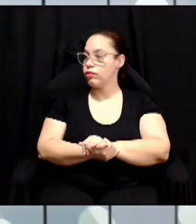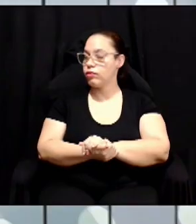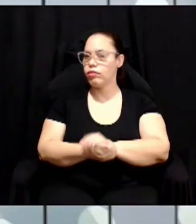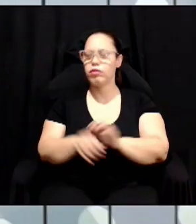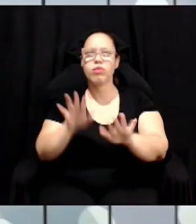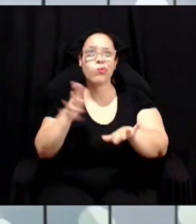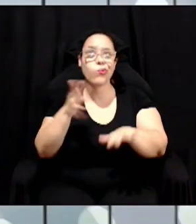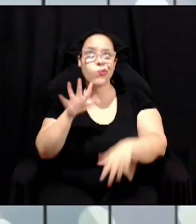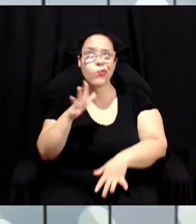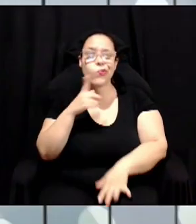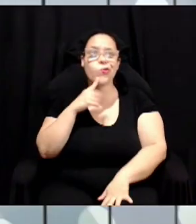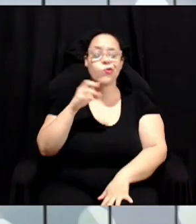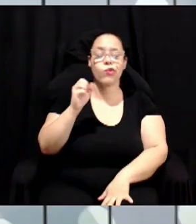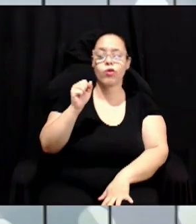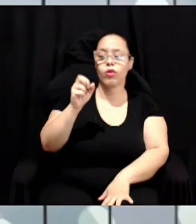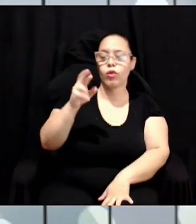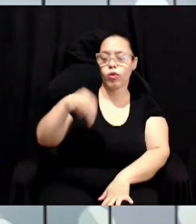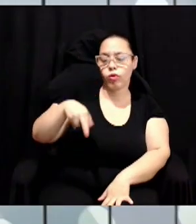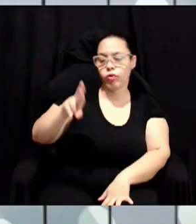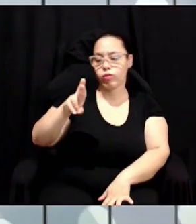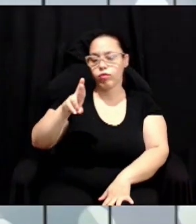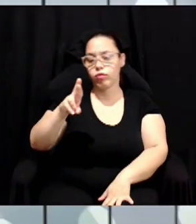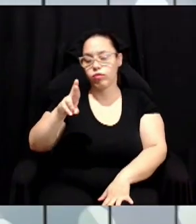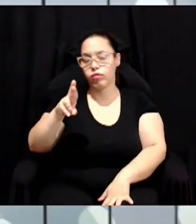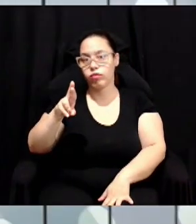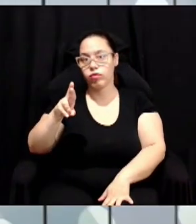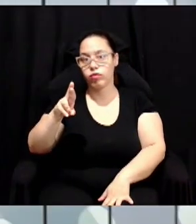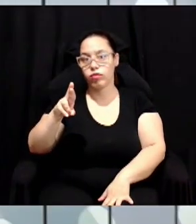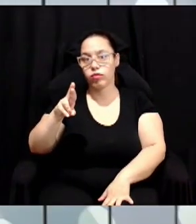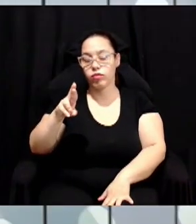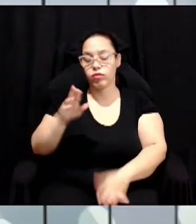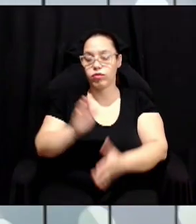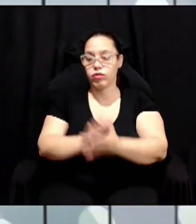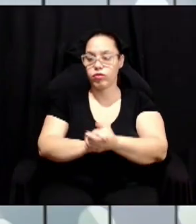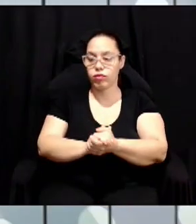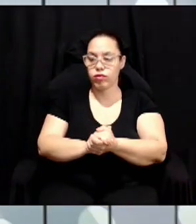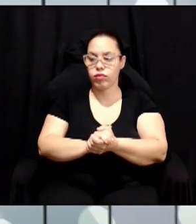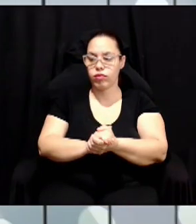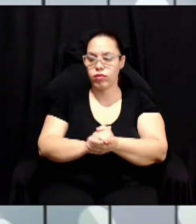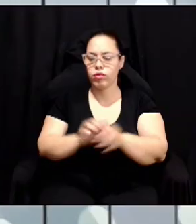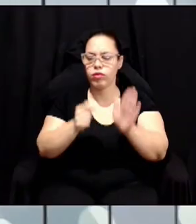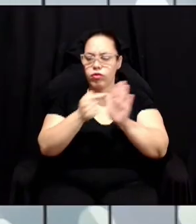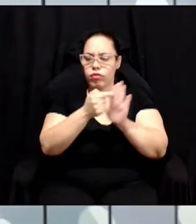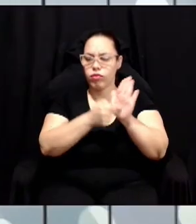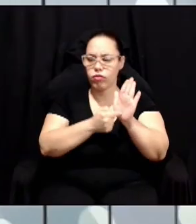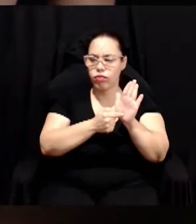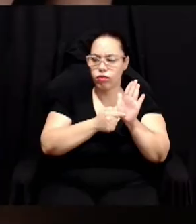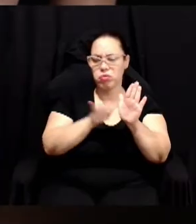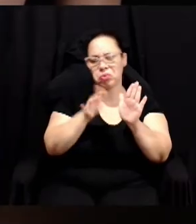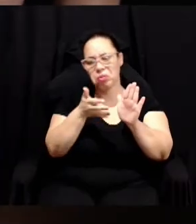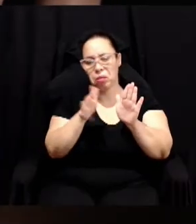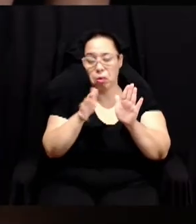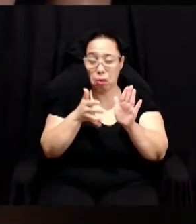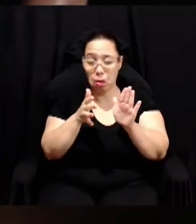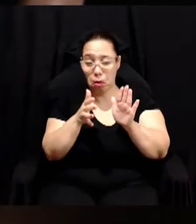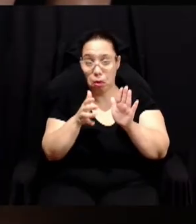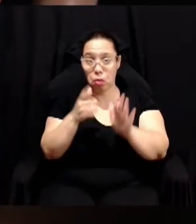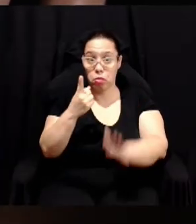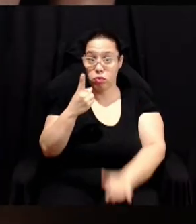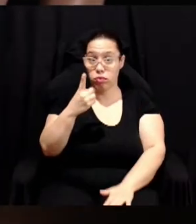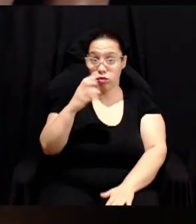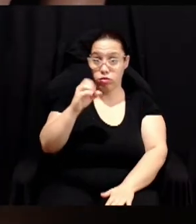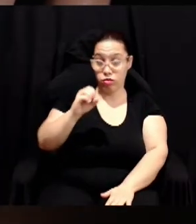da OMS, a Organização Mundial da Saúde, apontam que aproximadamente 10 milhões